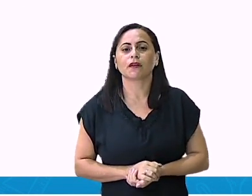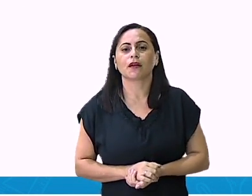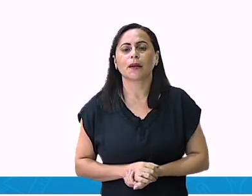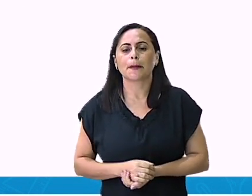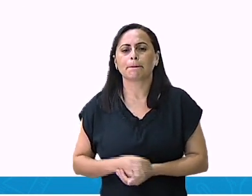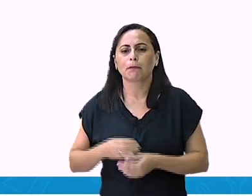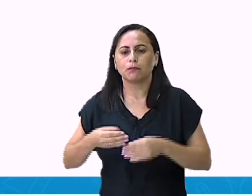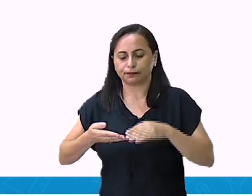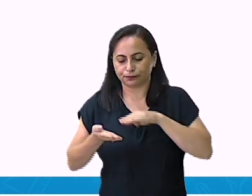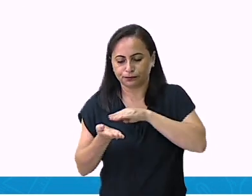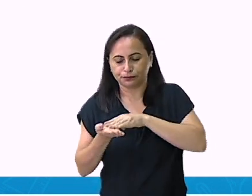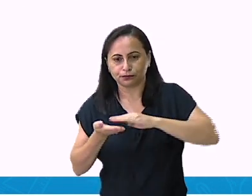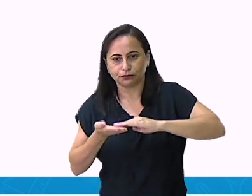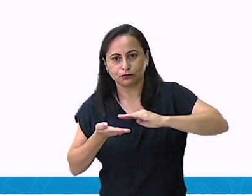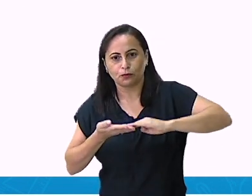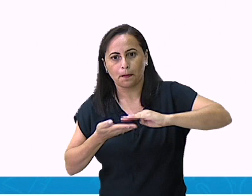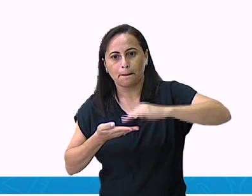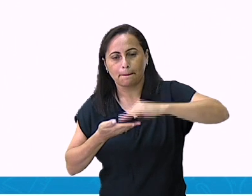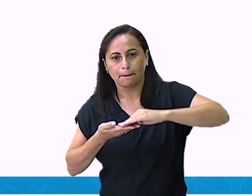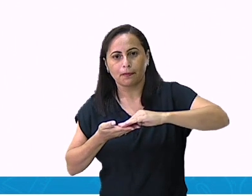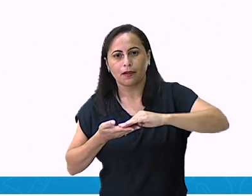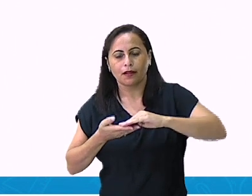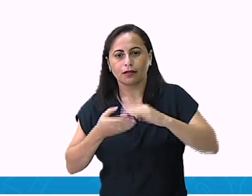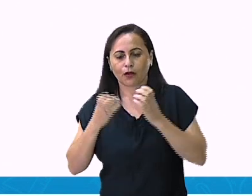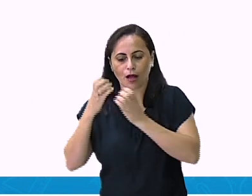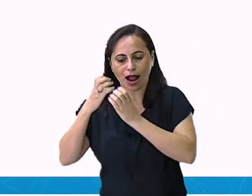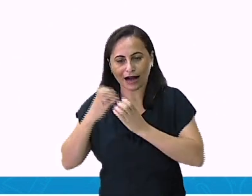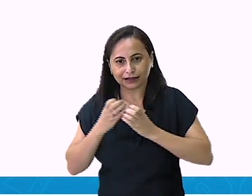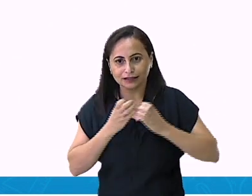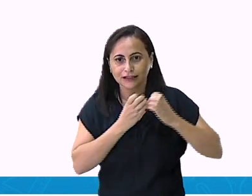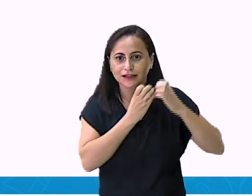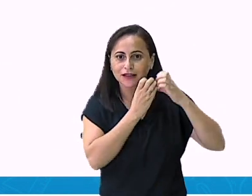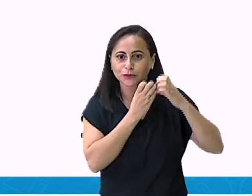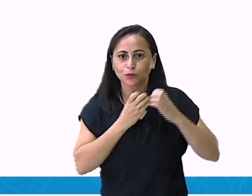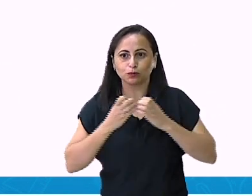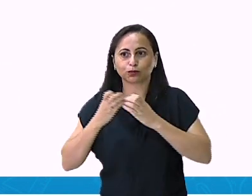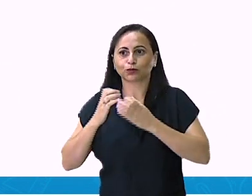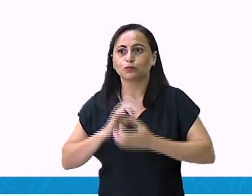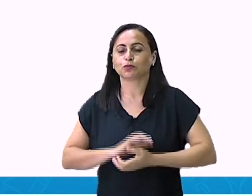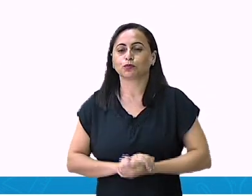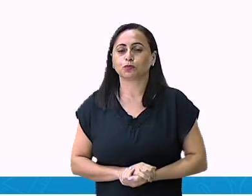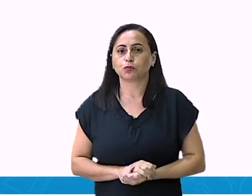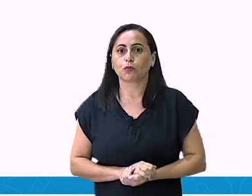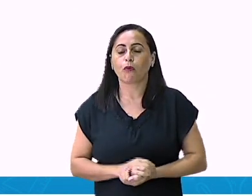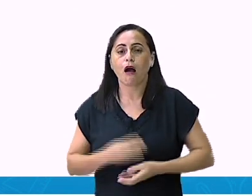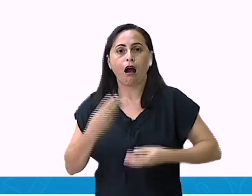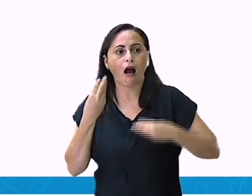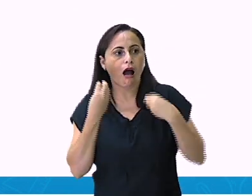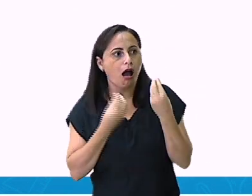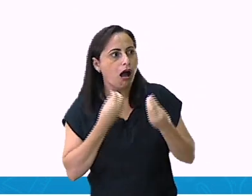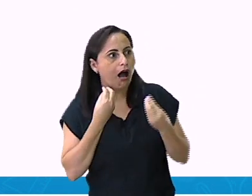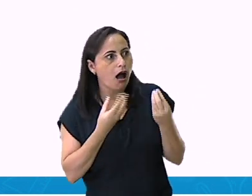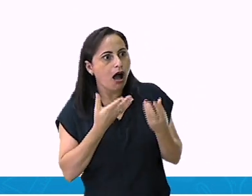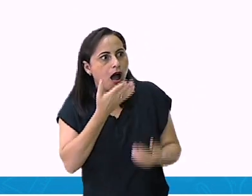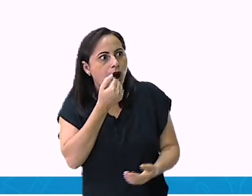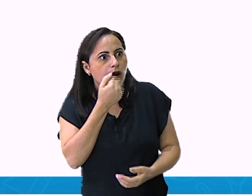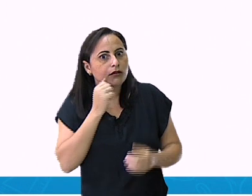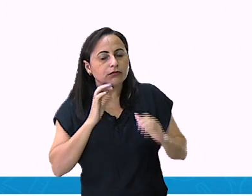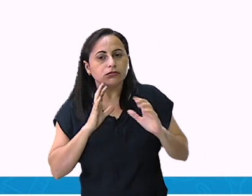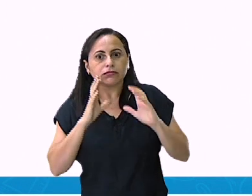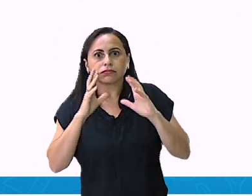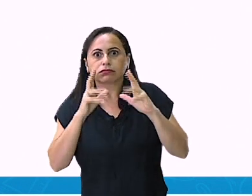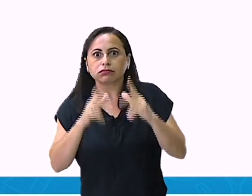Pastel e uma fatia de melancia. Pode uma coisa dessa? Como que uma lagarta come isso tudo,